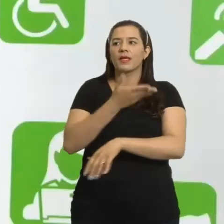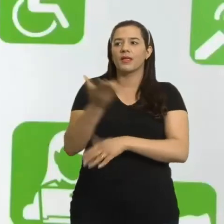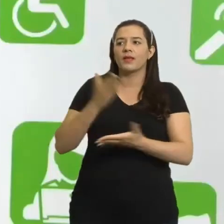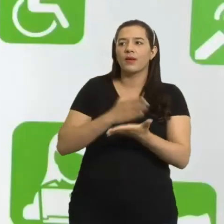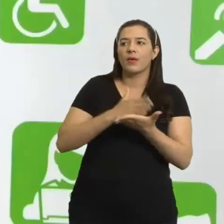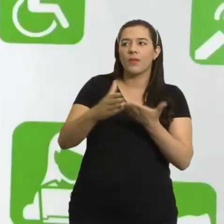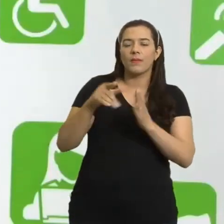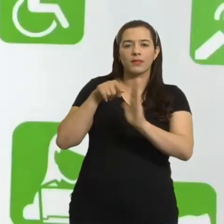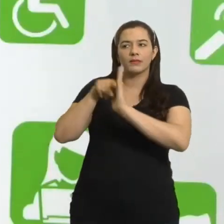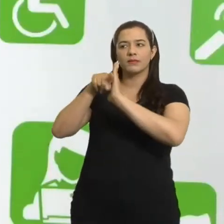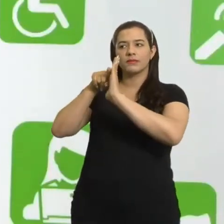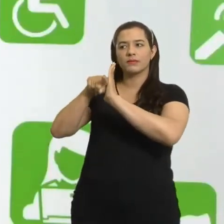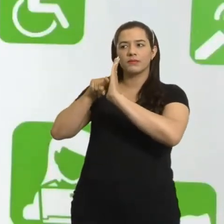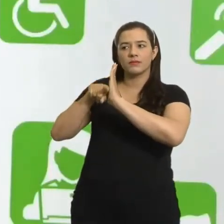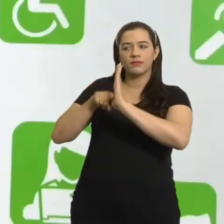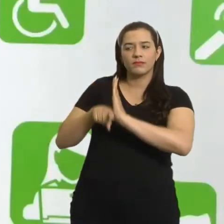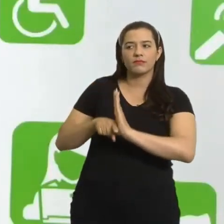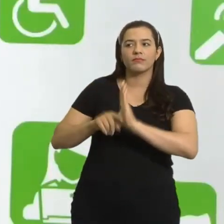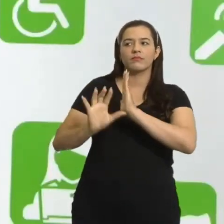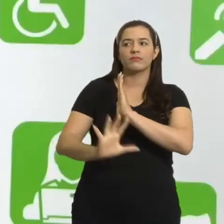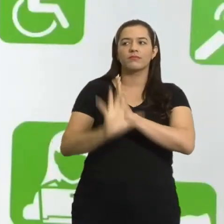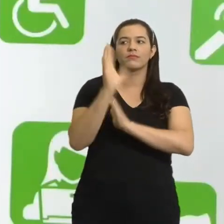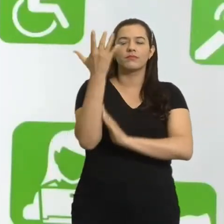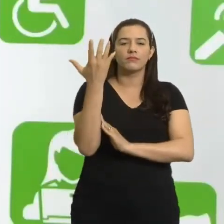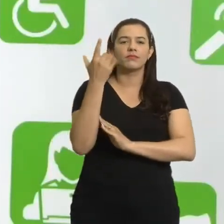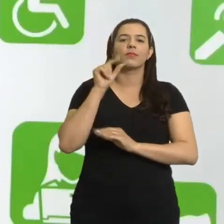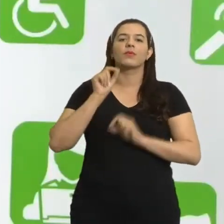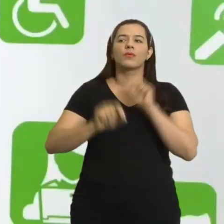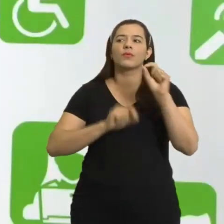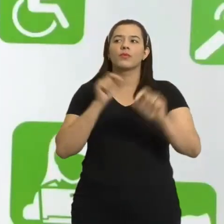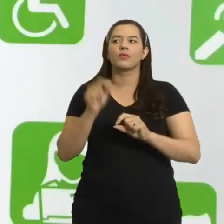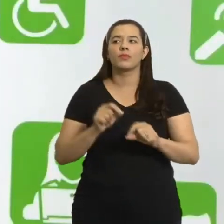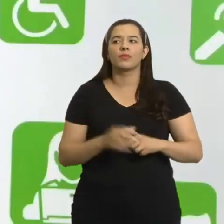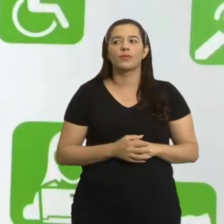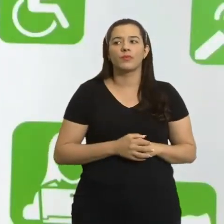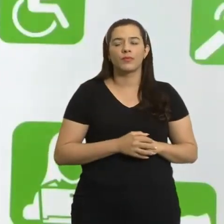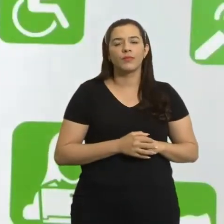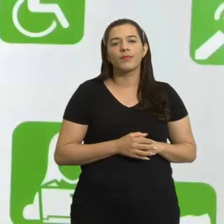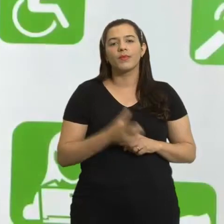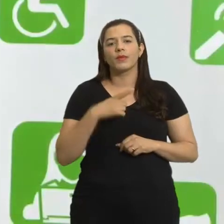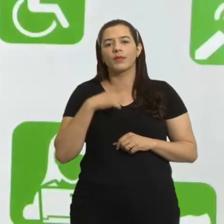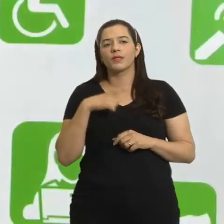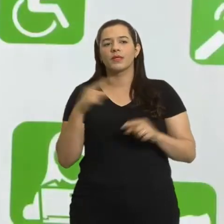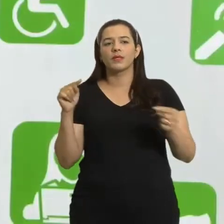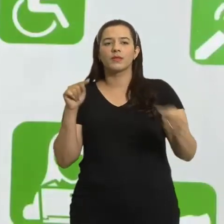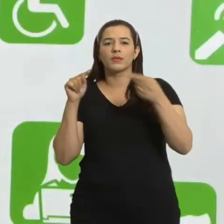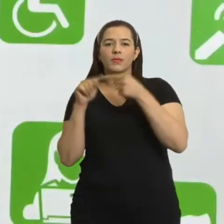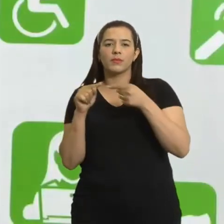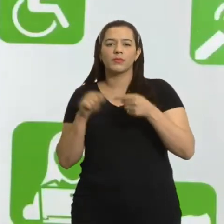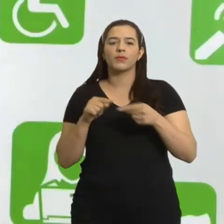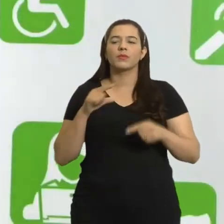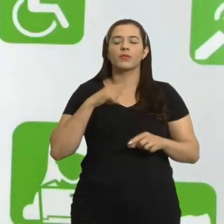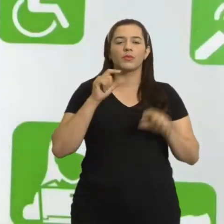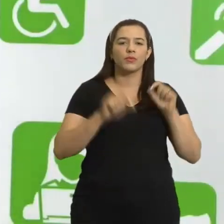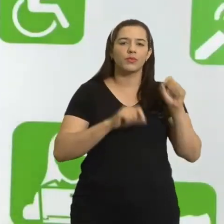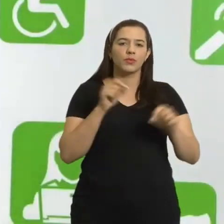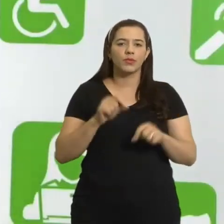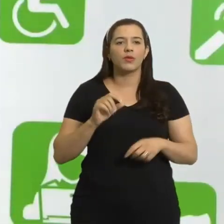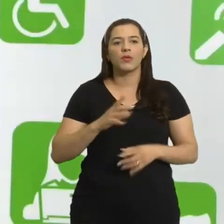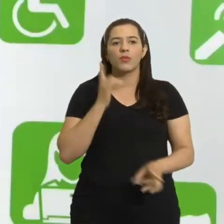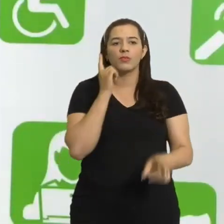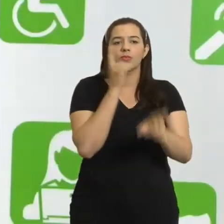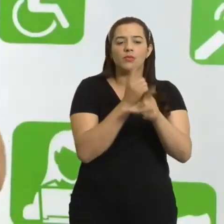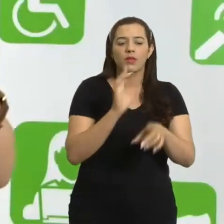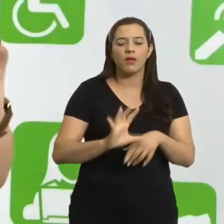investigação, ela se depara com alguns problemas relacionados a como descobrir o que